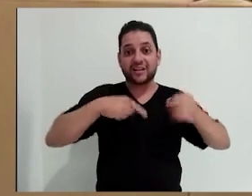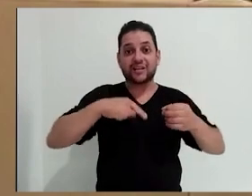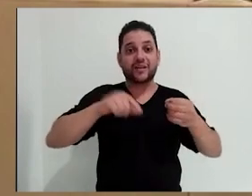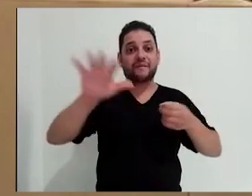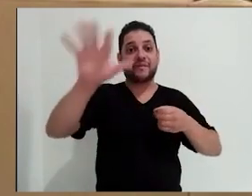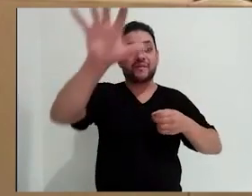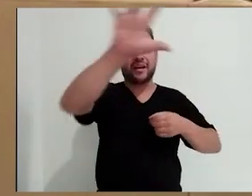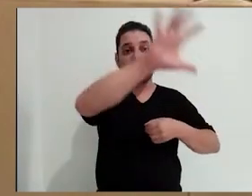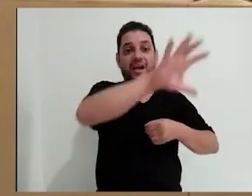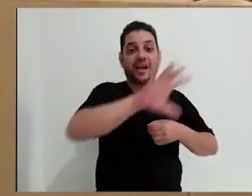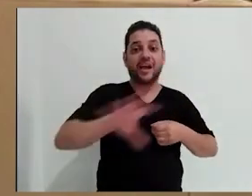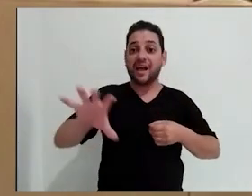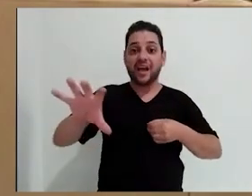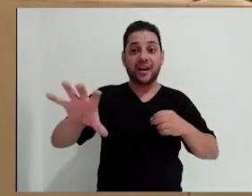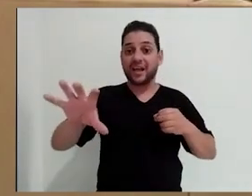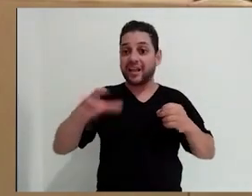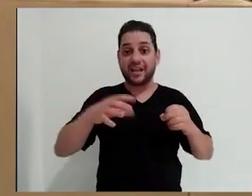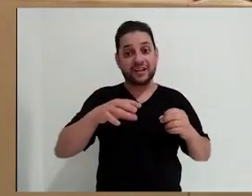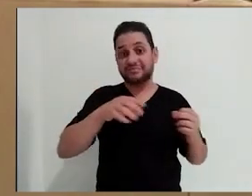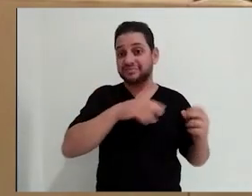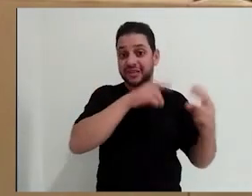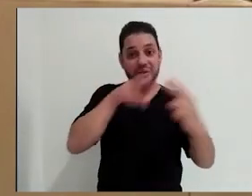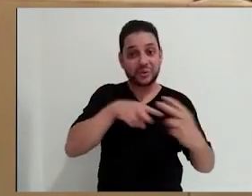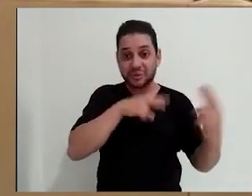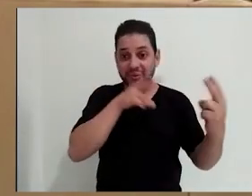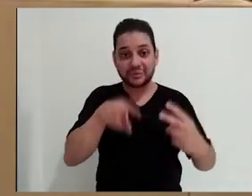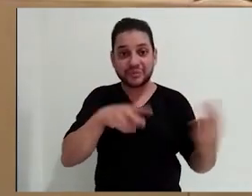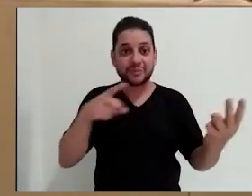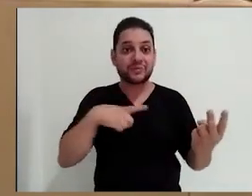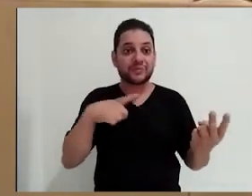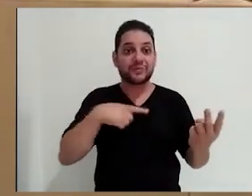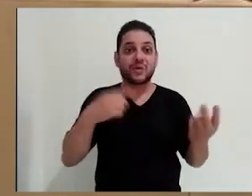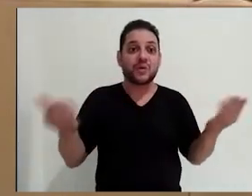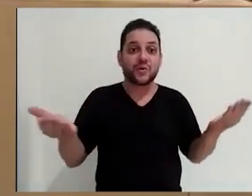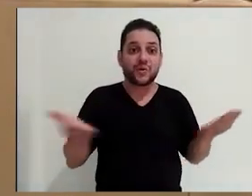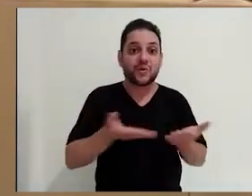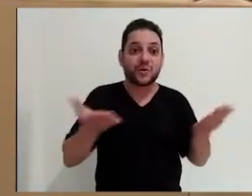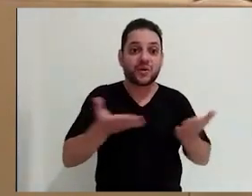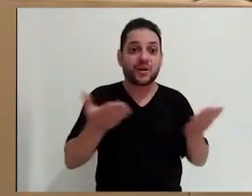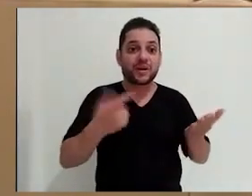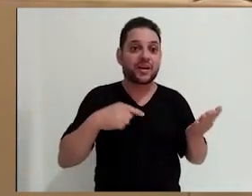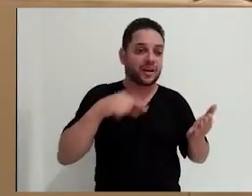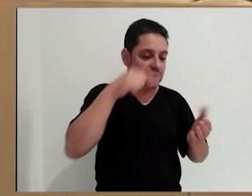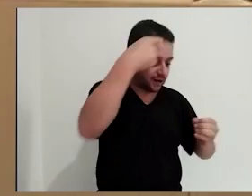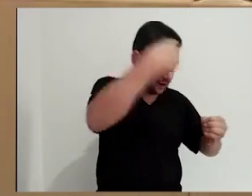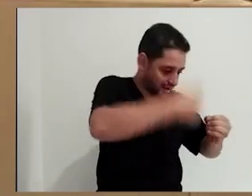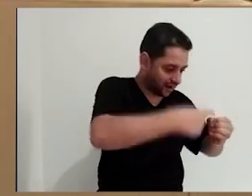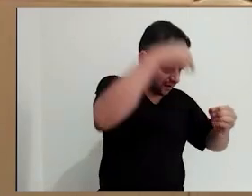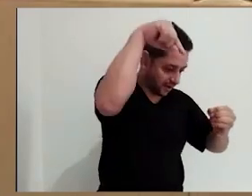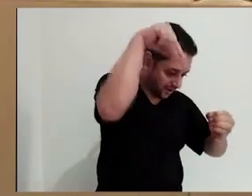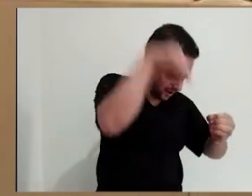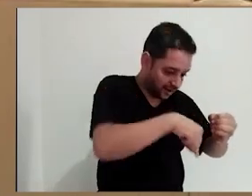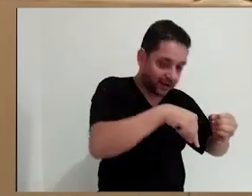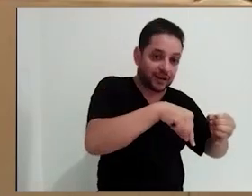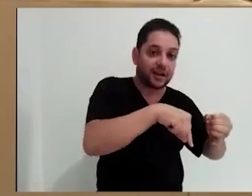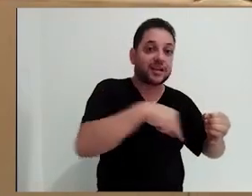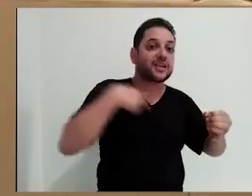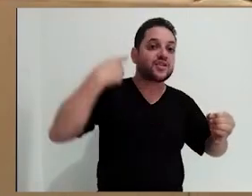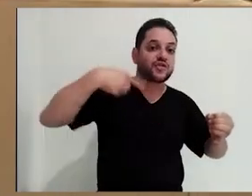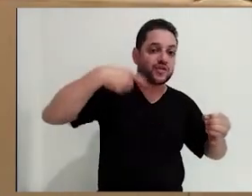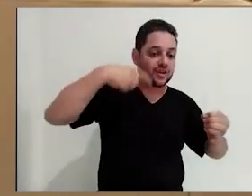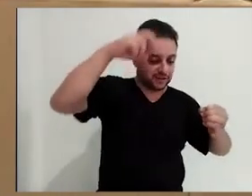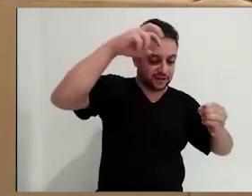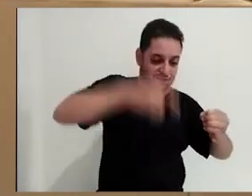terreno. Não temos mais, né? Uma jurisdição onde aqui está um município tal, se o advogado está aqui